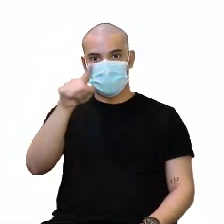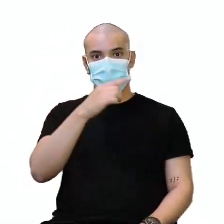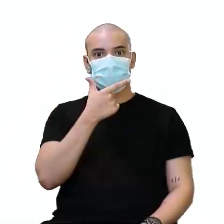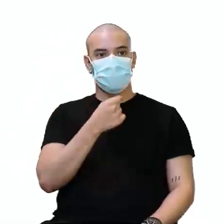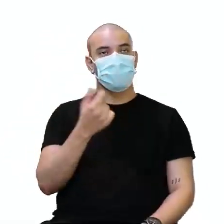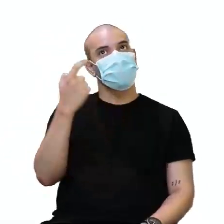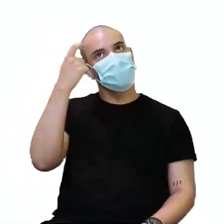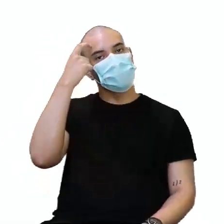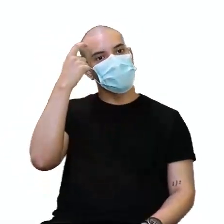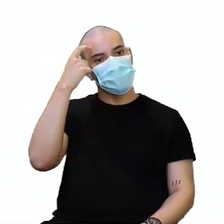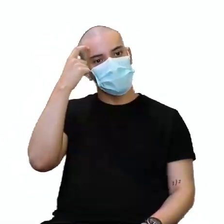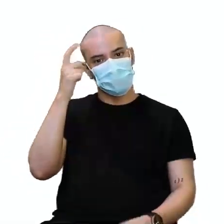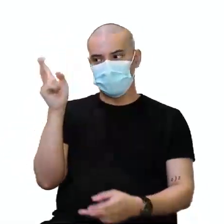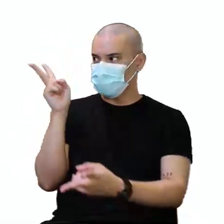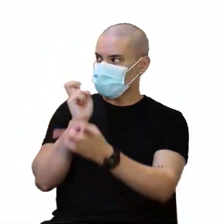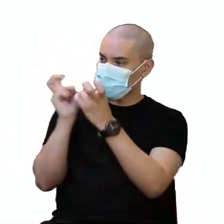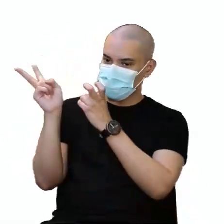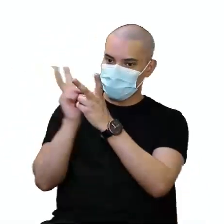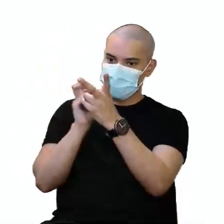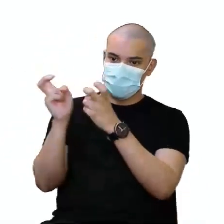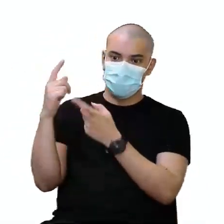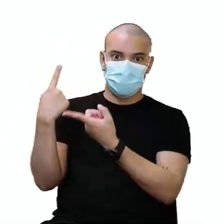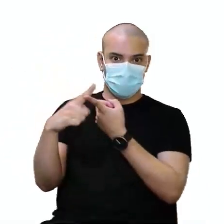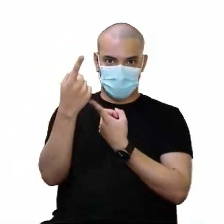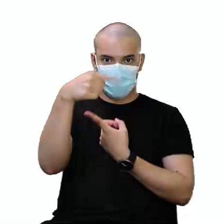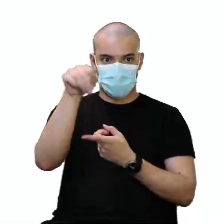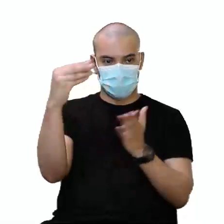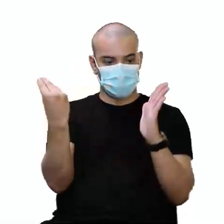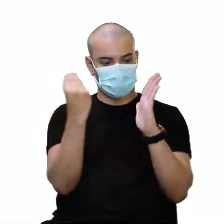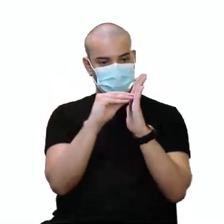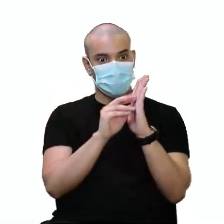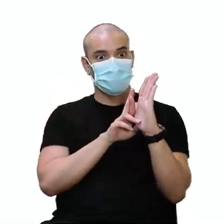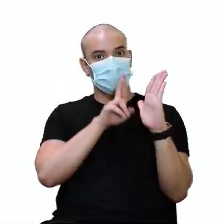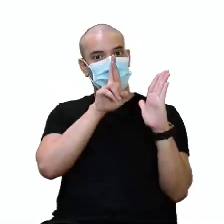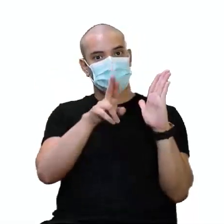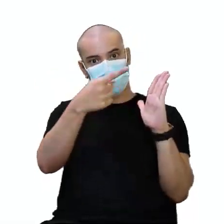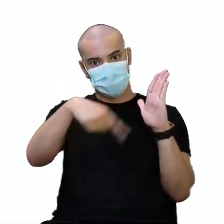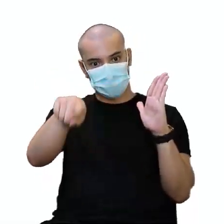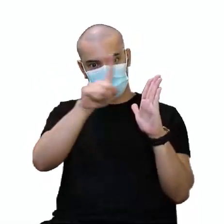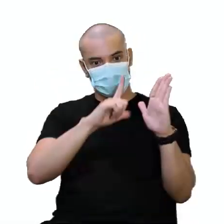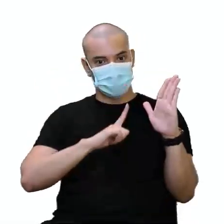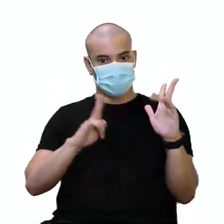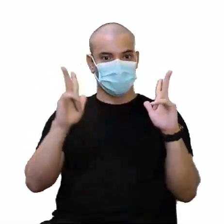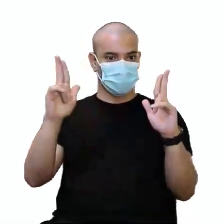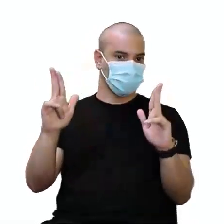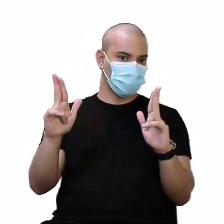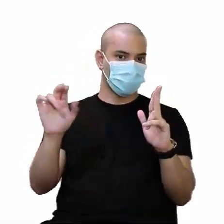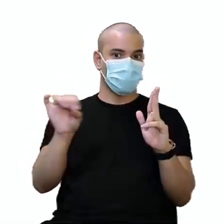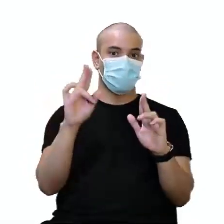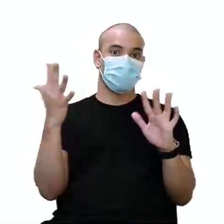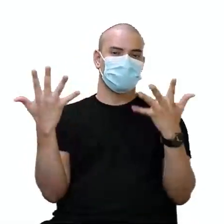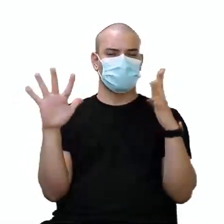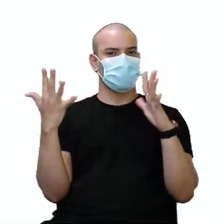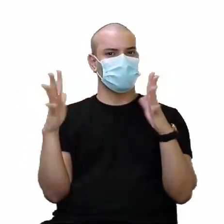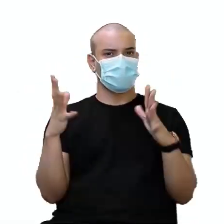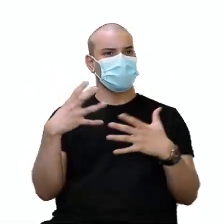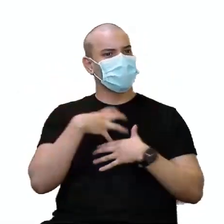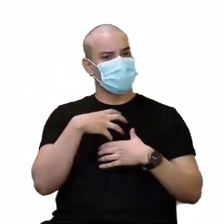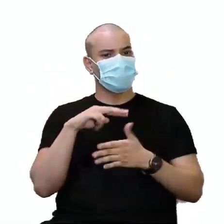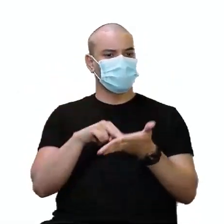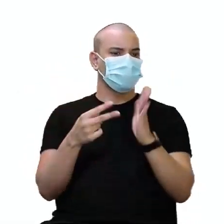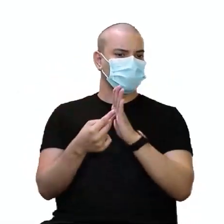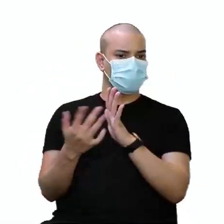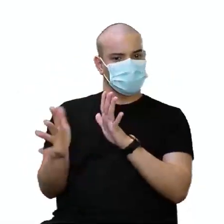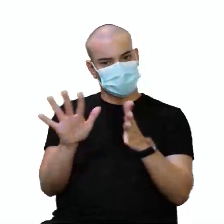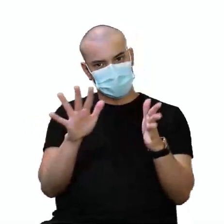ter tempo de captar se aquilo que eles colocaram na resposta deles tem mais ou menos, né, ou faz sentido,